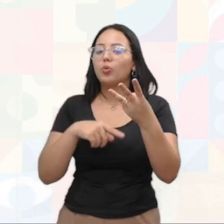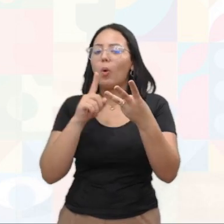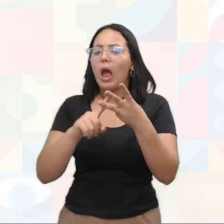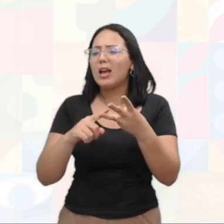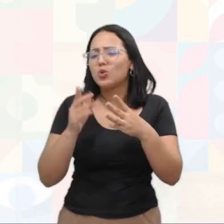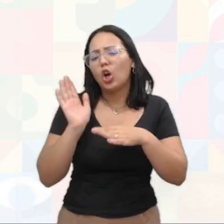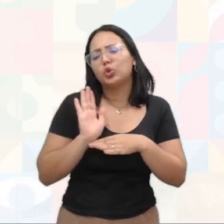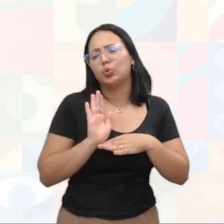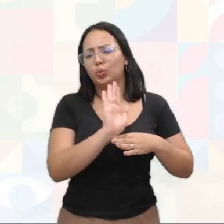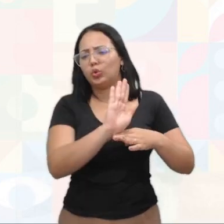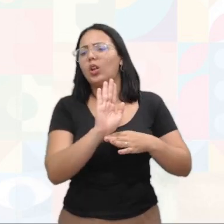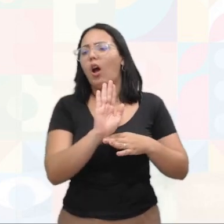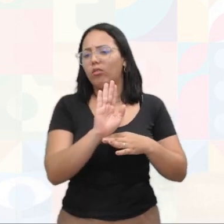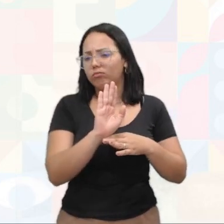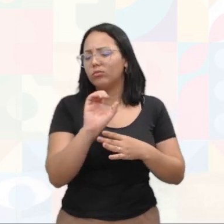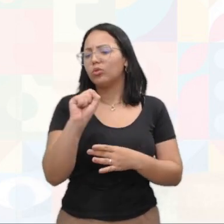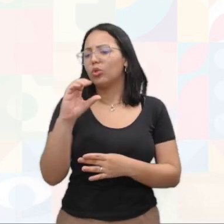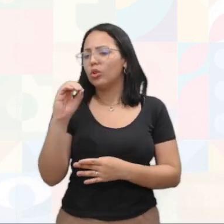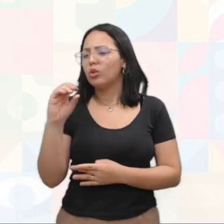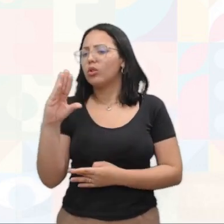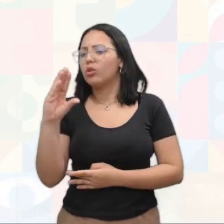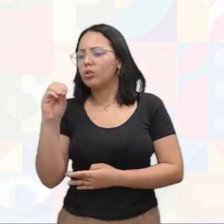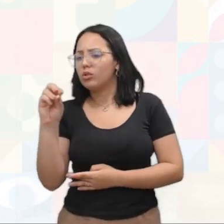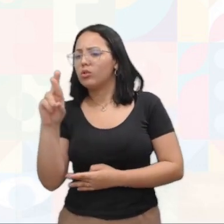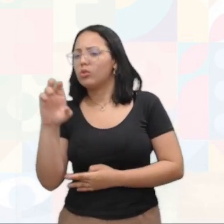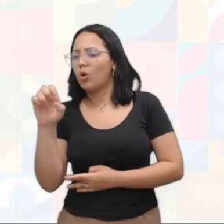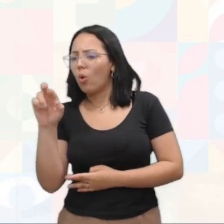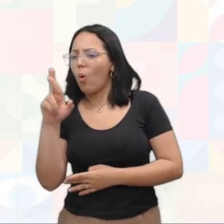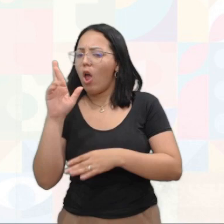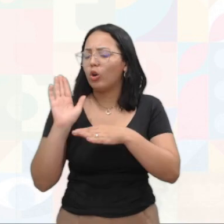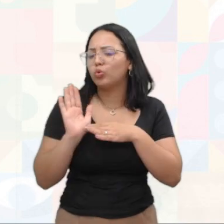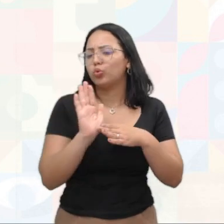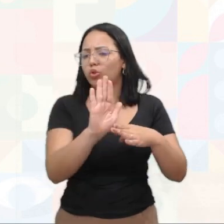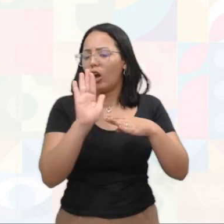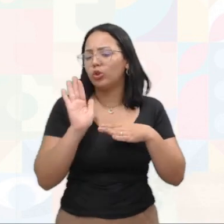é socorrer, após as avaliações que